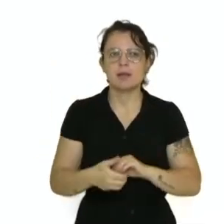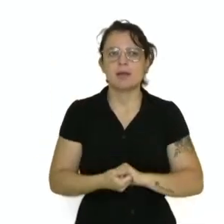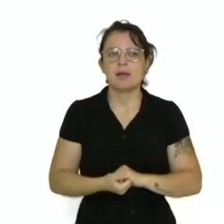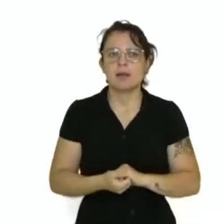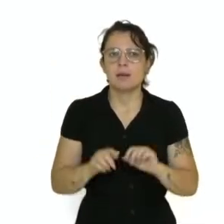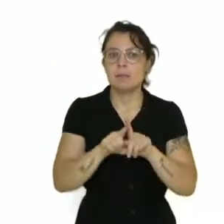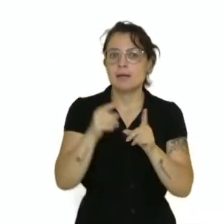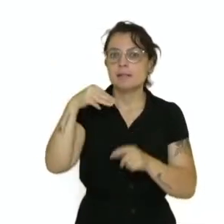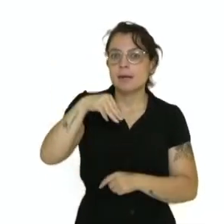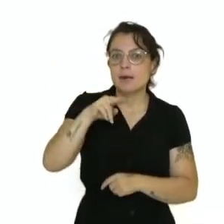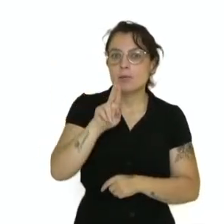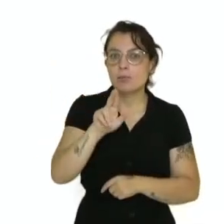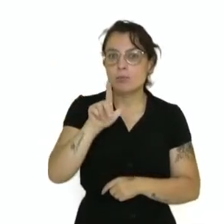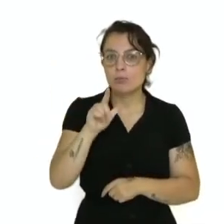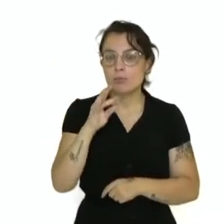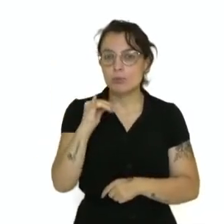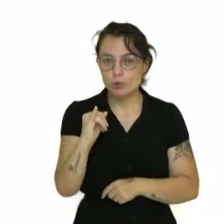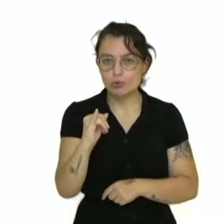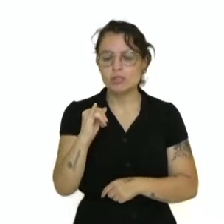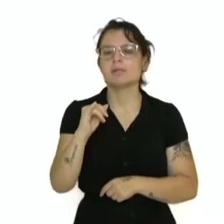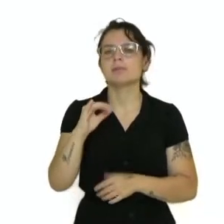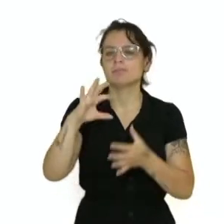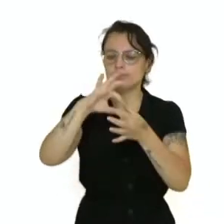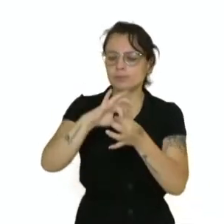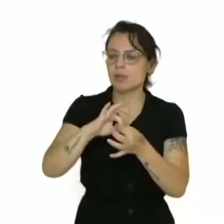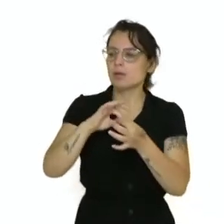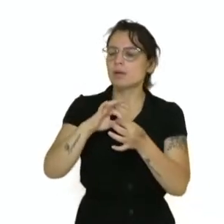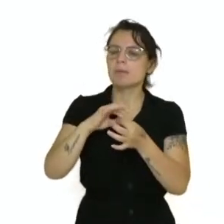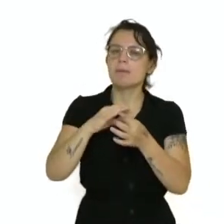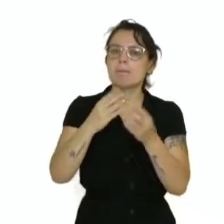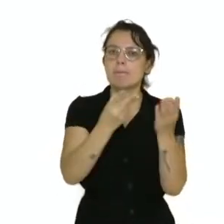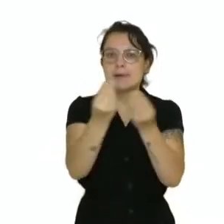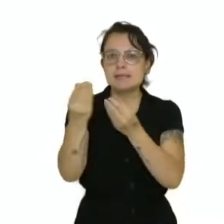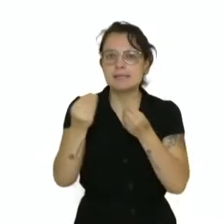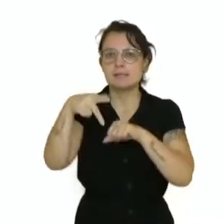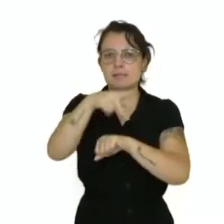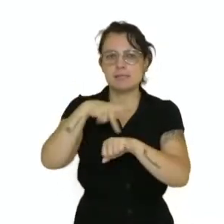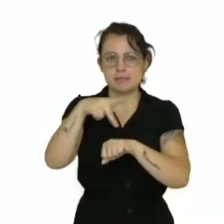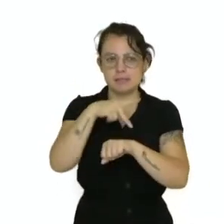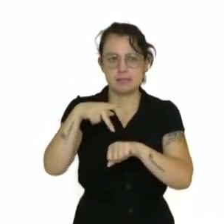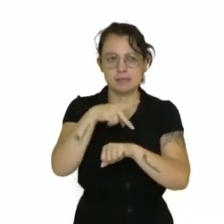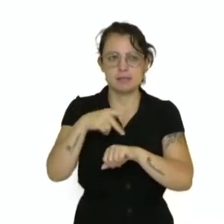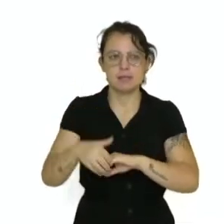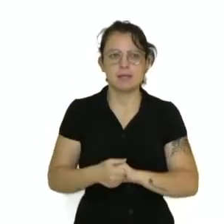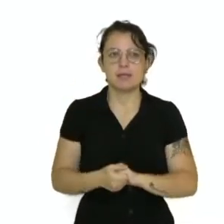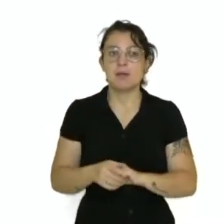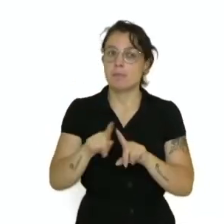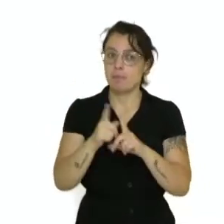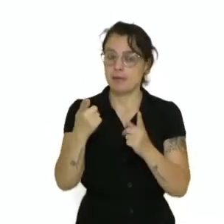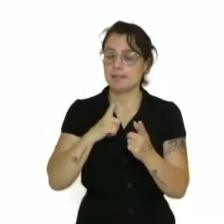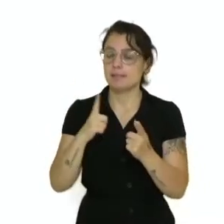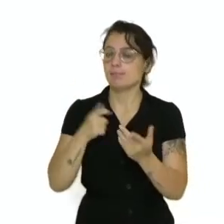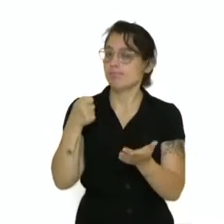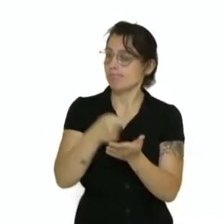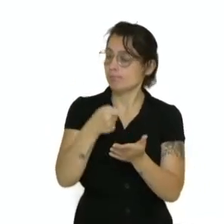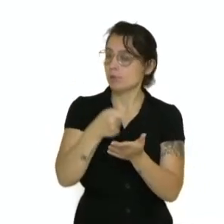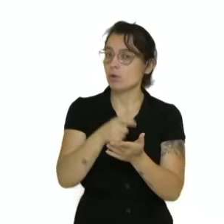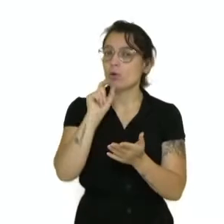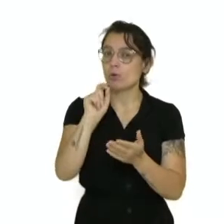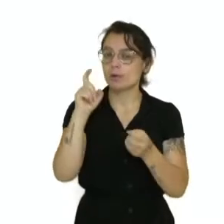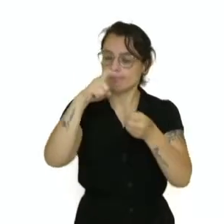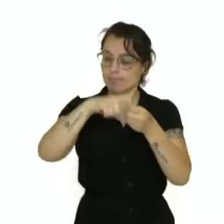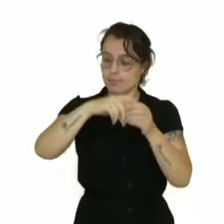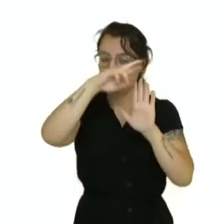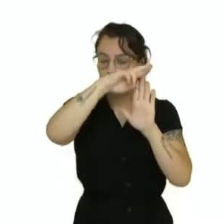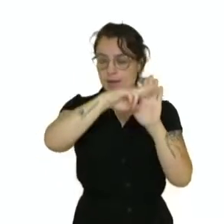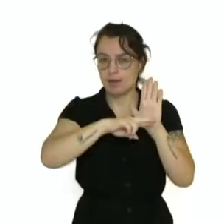multilaterais envolvem 3 ou mais estados. Geralmente, os acordos multilaterais se caracterizam pela obrigatoriedade de adesão às